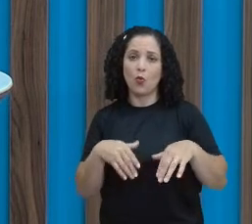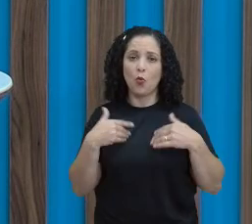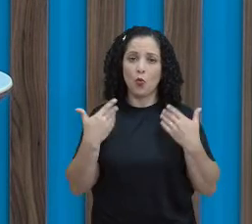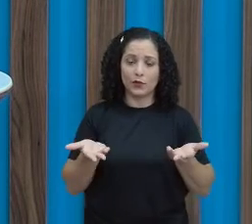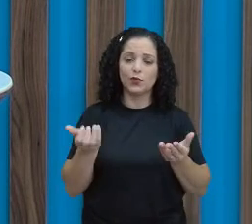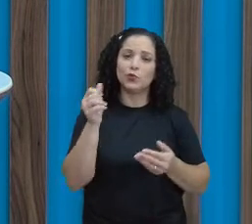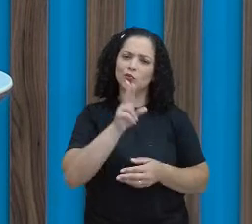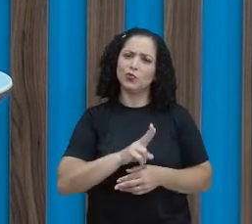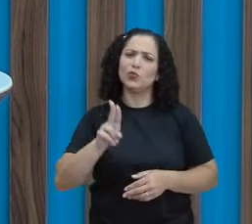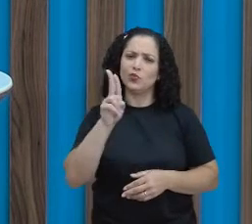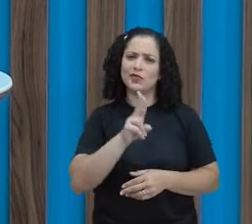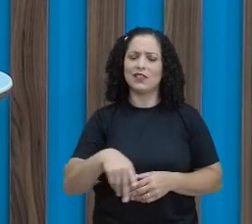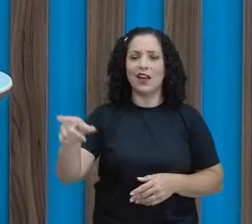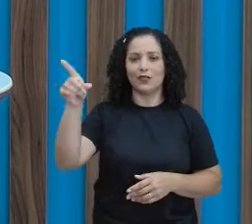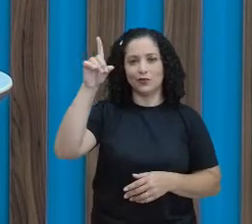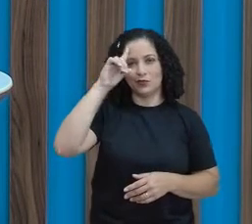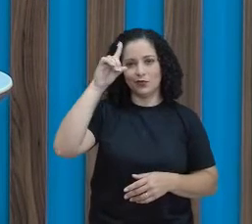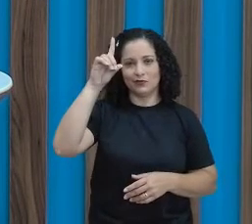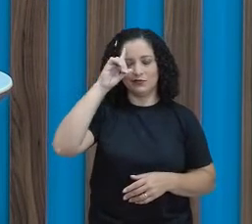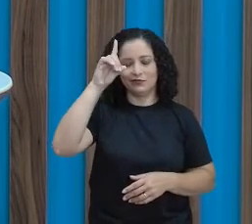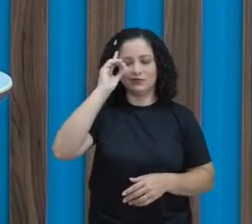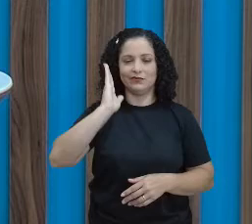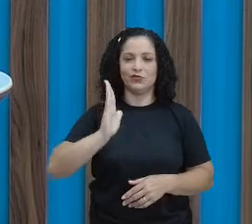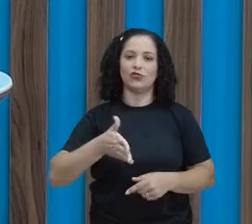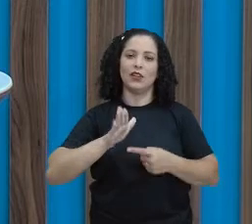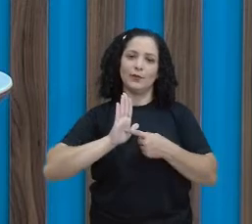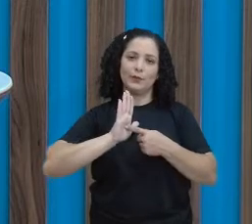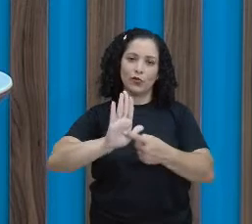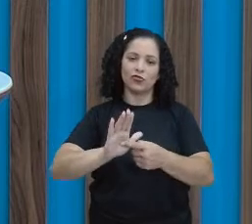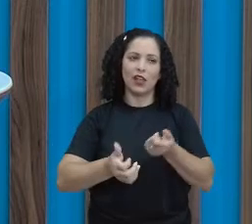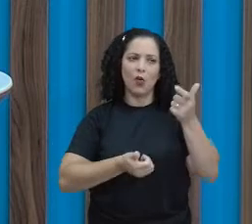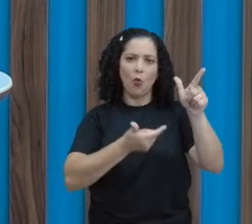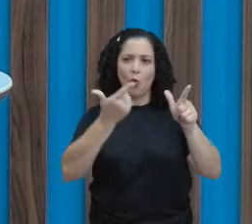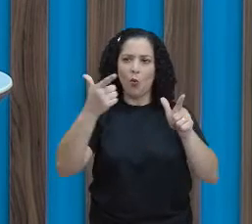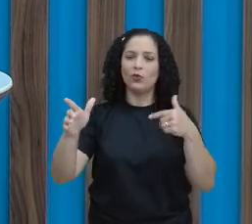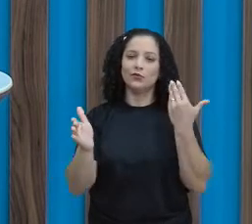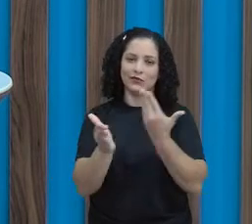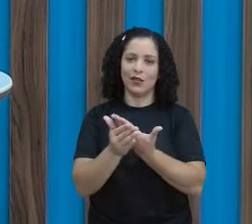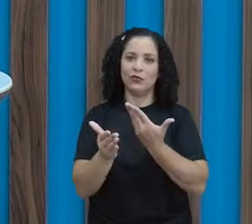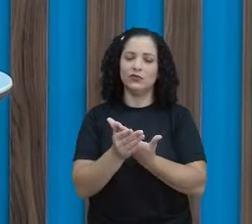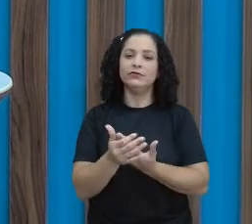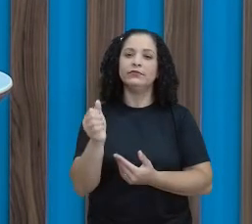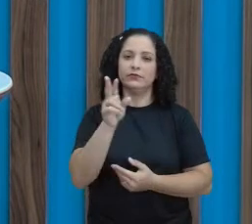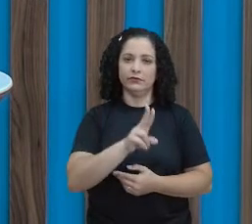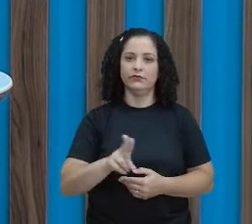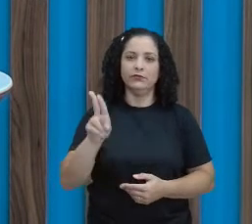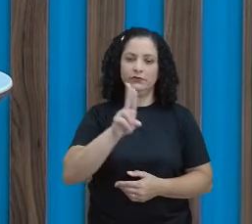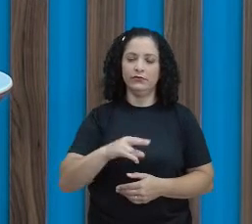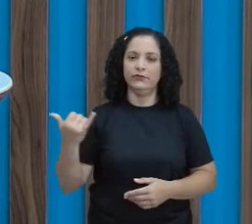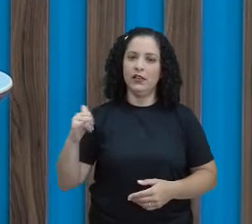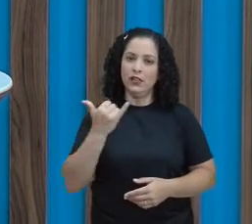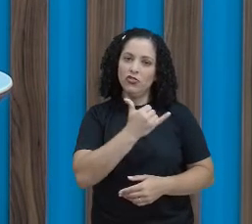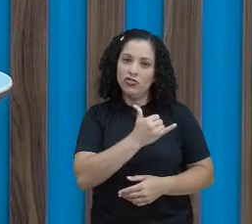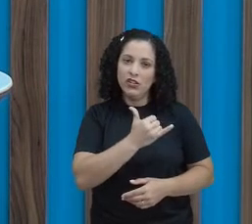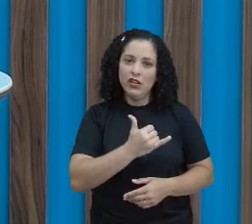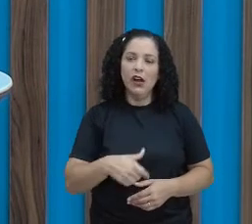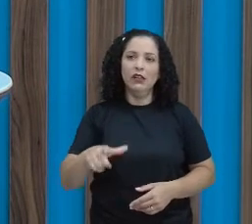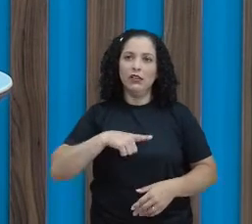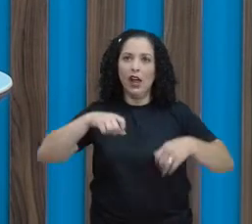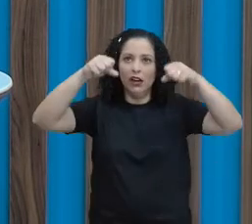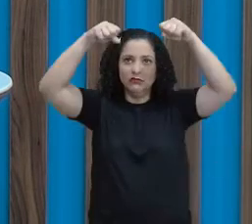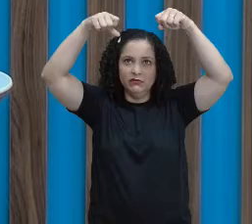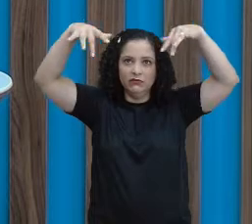dia a dia, né? Como nós já citamos em outras aulas, a utilização aí da questão da energia, da questão da